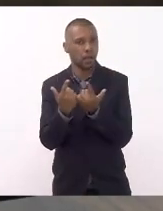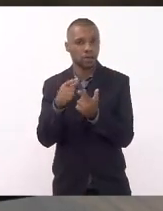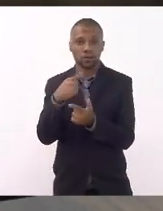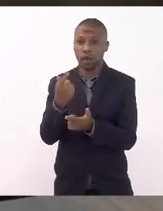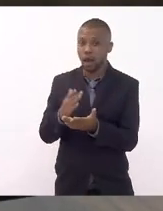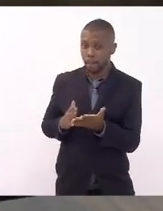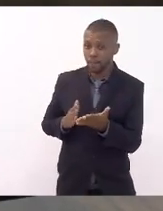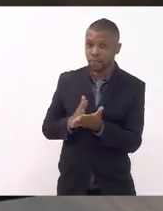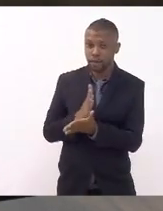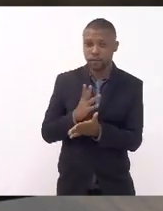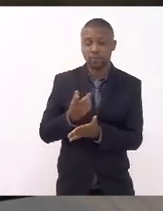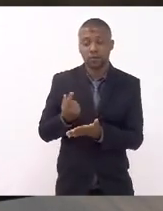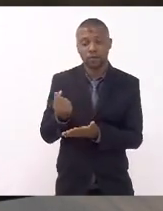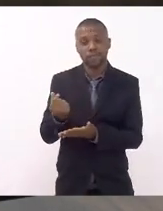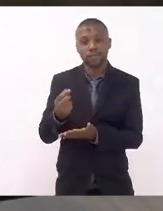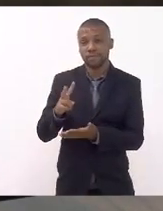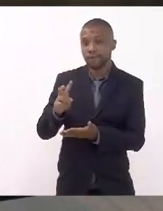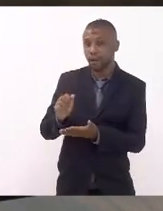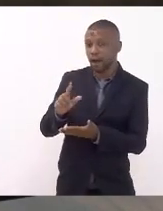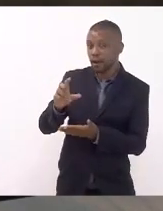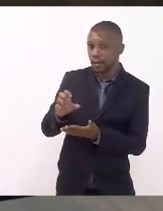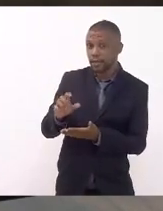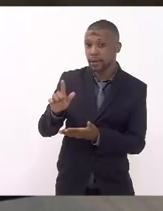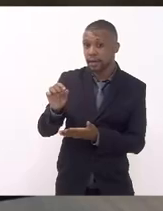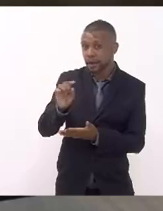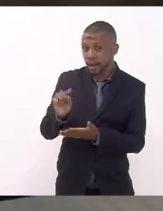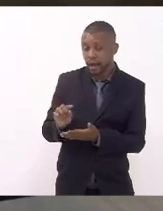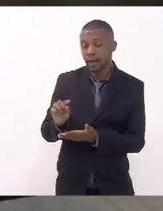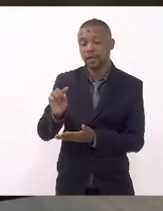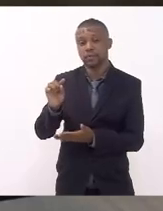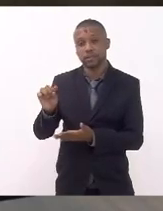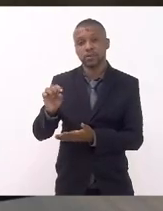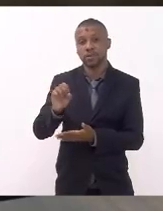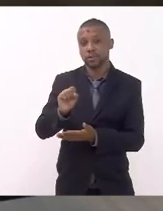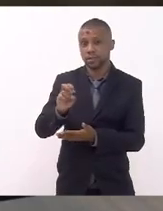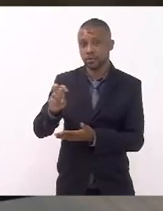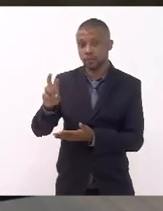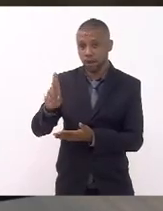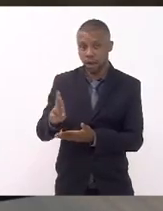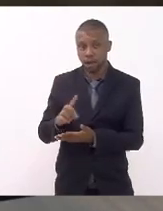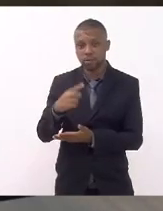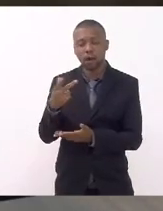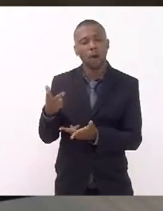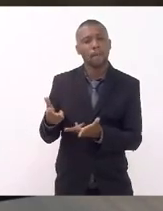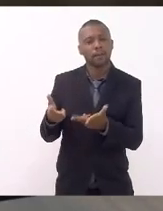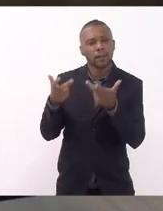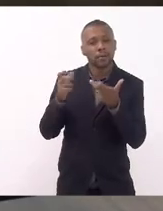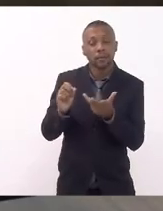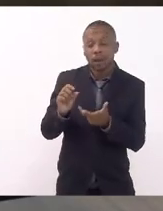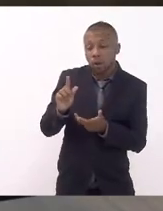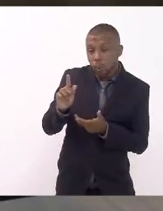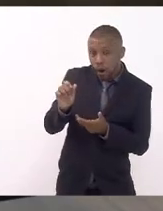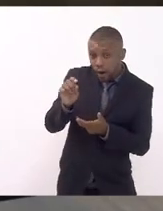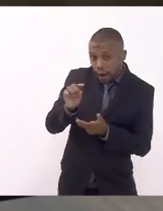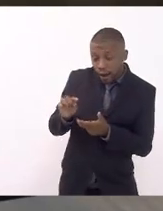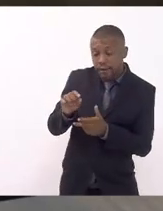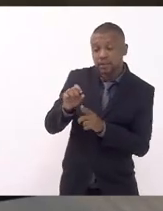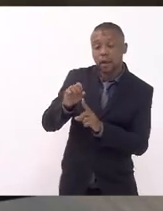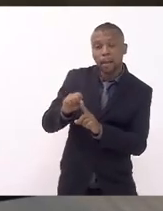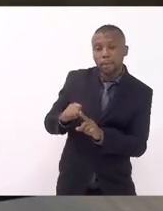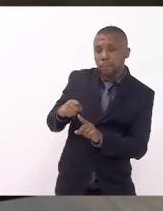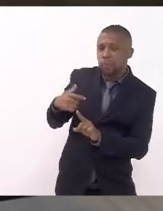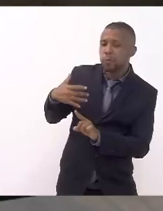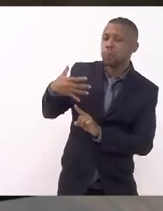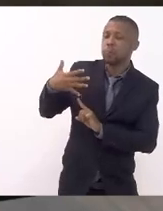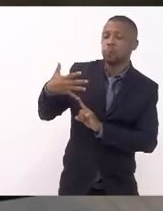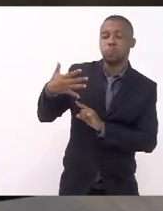aprovamos o Vale Gás de R$ 85,00 e a gente vê, deputado Valdec, que o gás aumentou de maneira